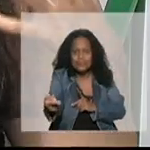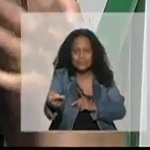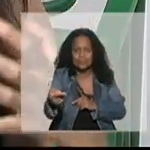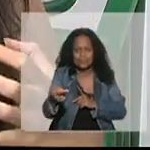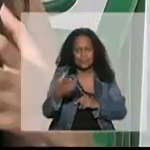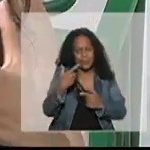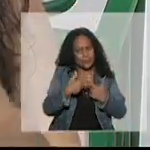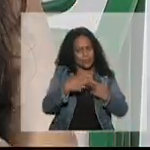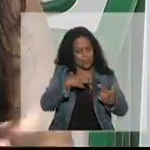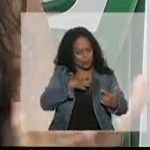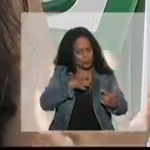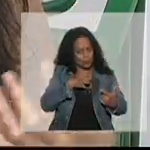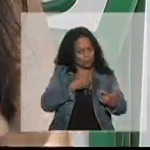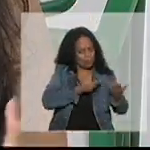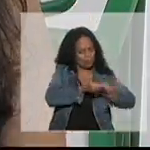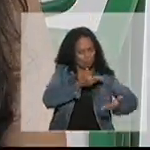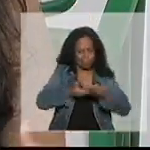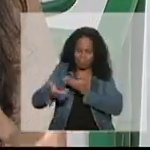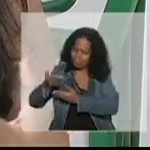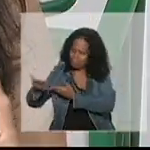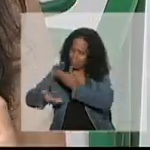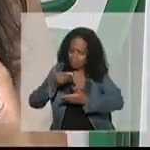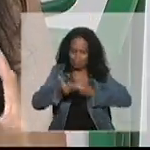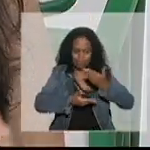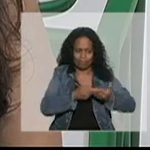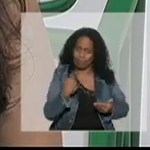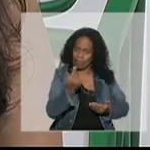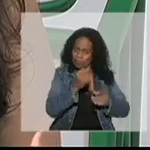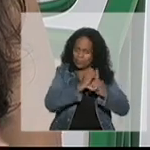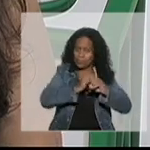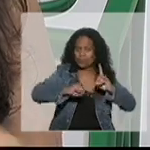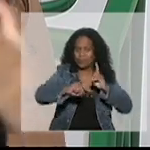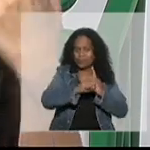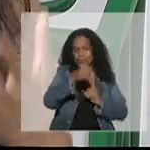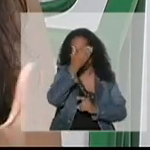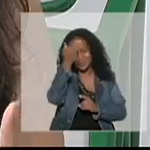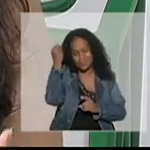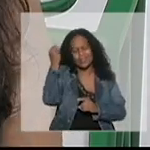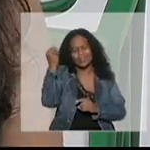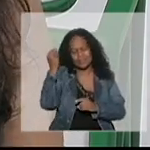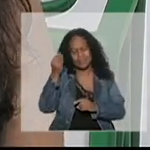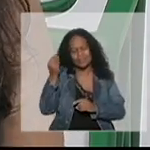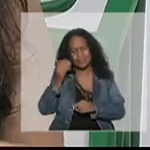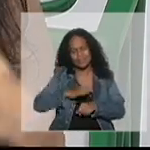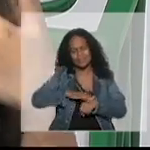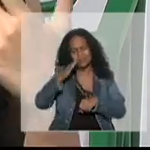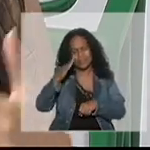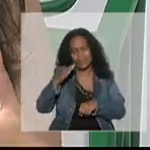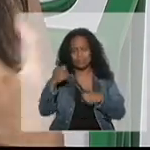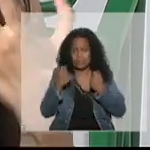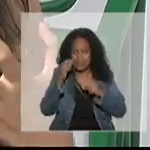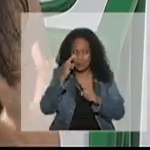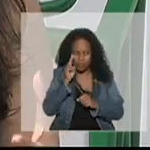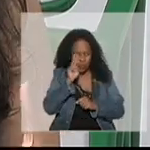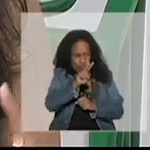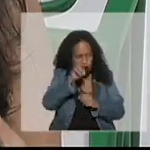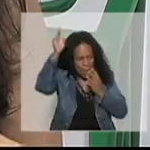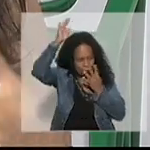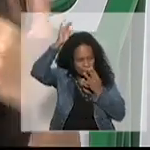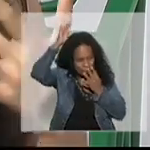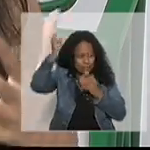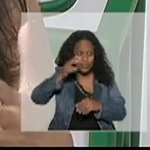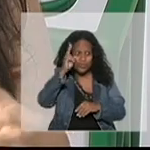depois. Então, eu acho que é um sentimento de coletividade que a gente hoje, enquanto sociedade, a gente está esquecendo cada vez mais. Então, eu acho que a gente precisa cada vez mais